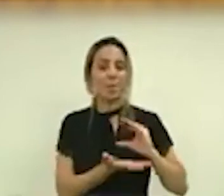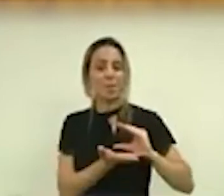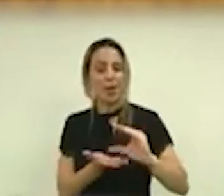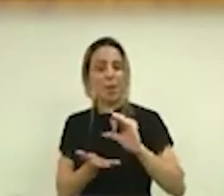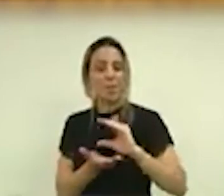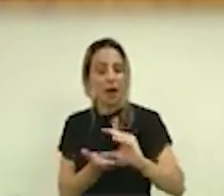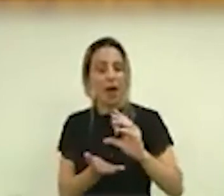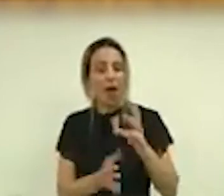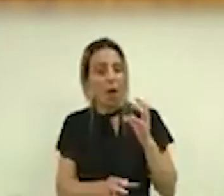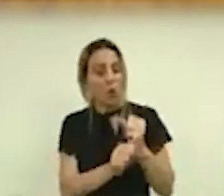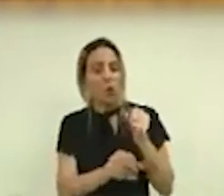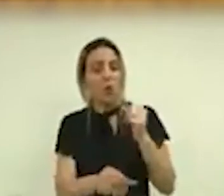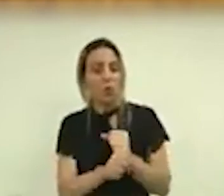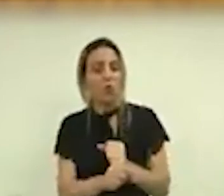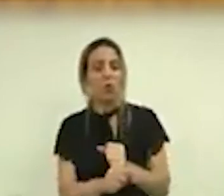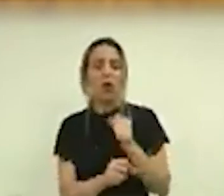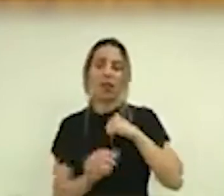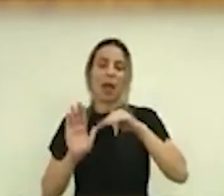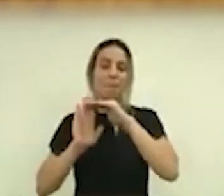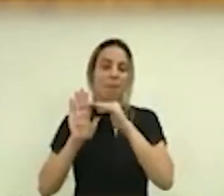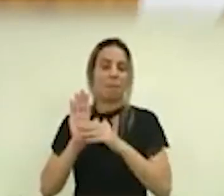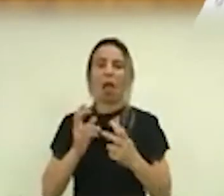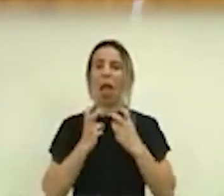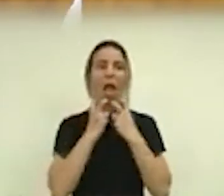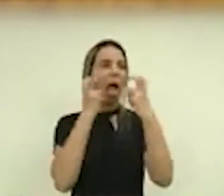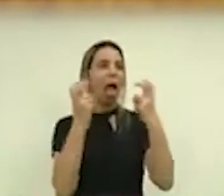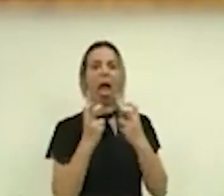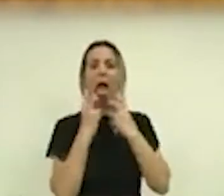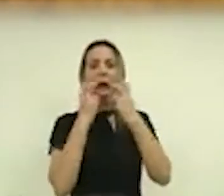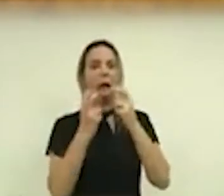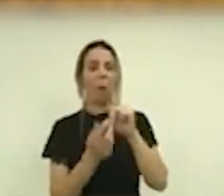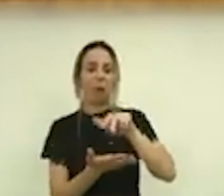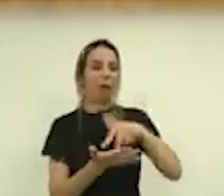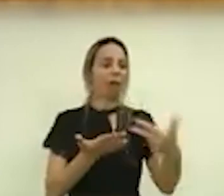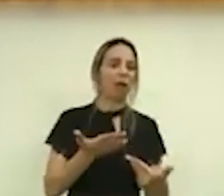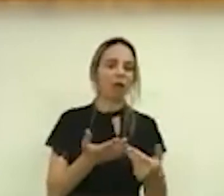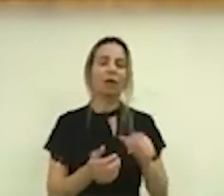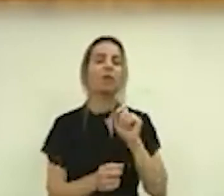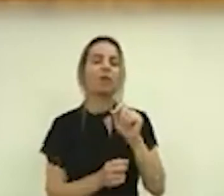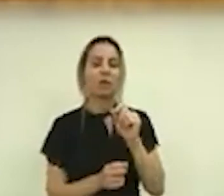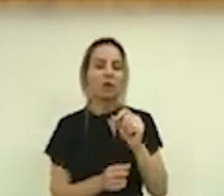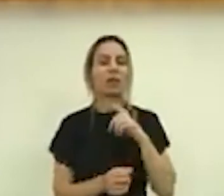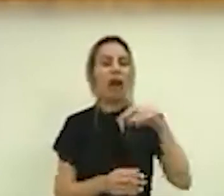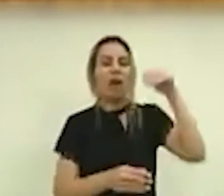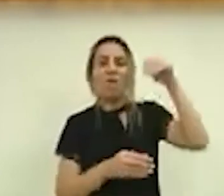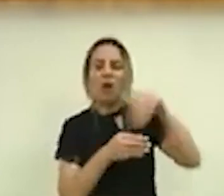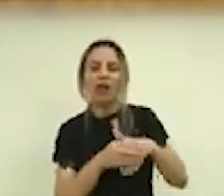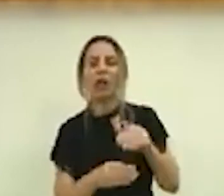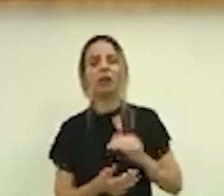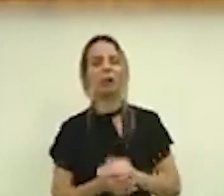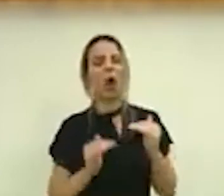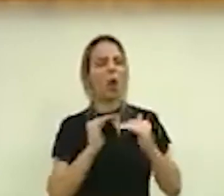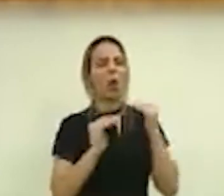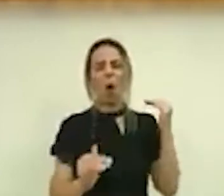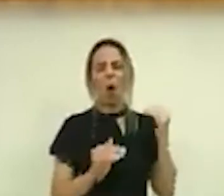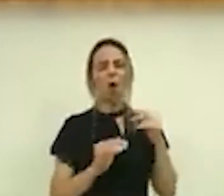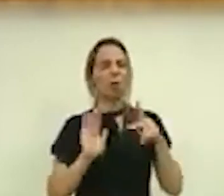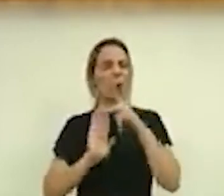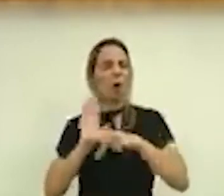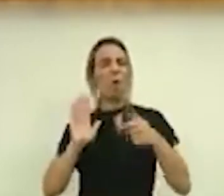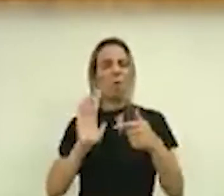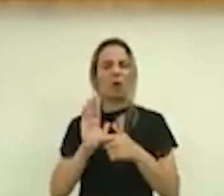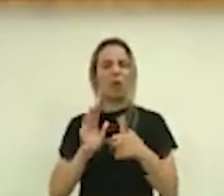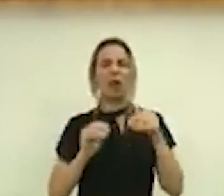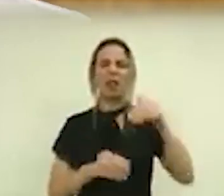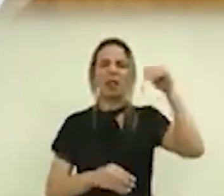esses recursos. E aí subiram aqui gritando, quase caindo, dizendo que quem está votando contra esse projeto